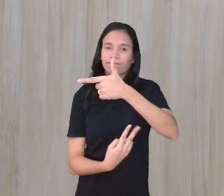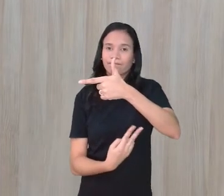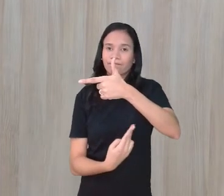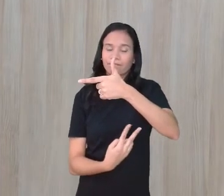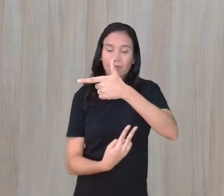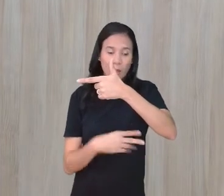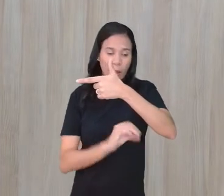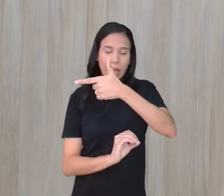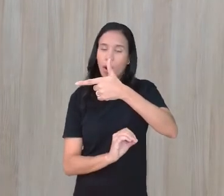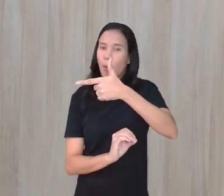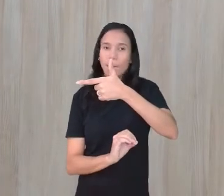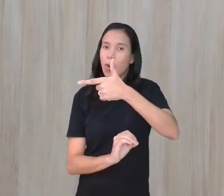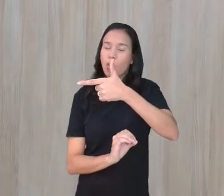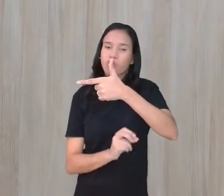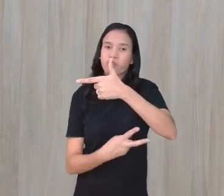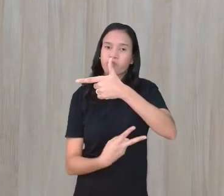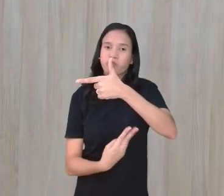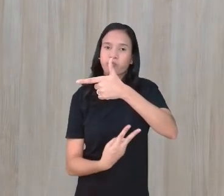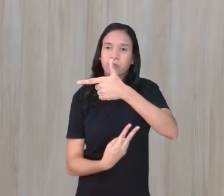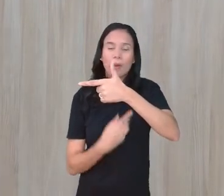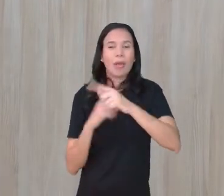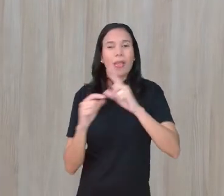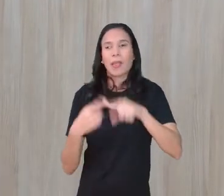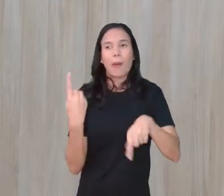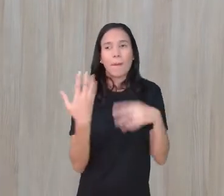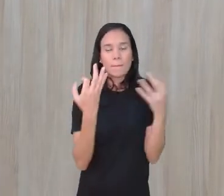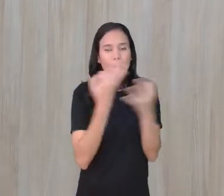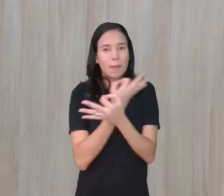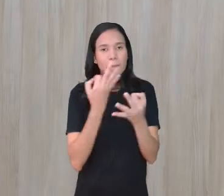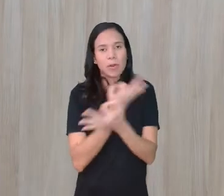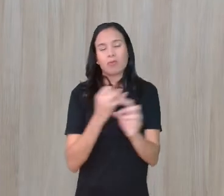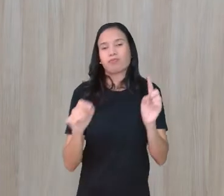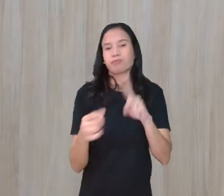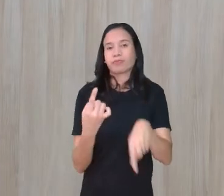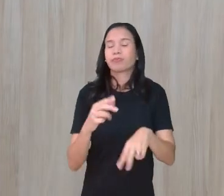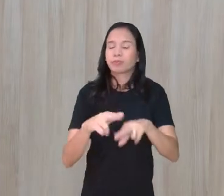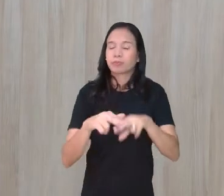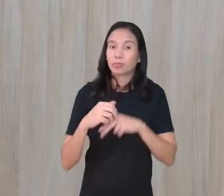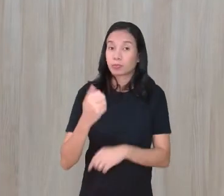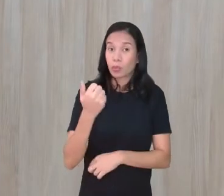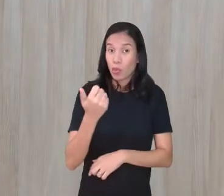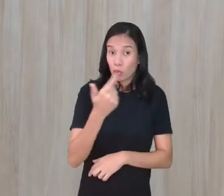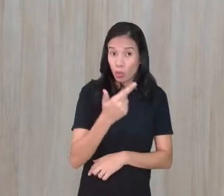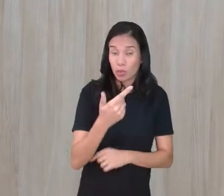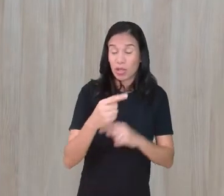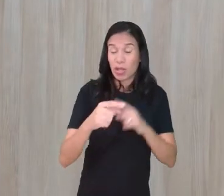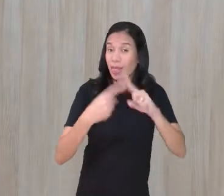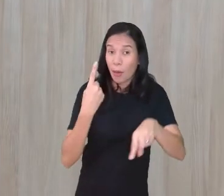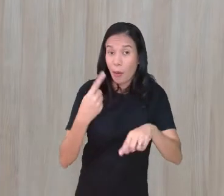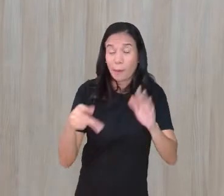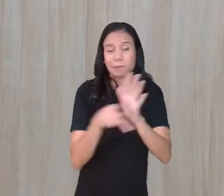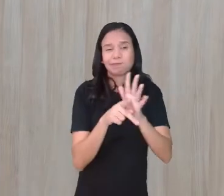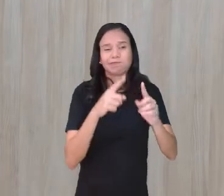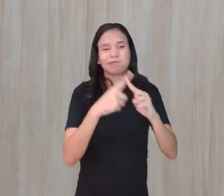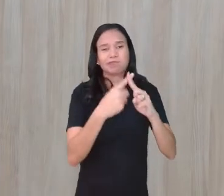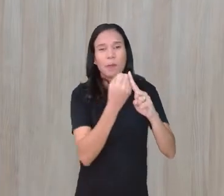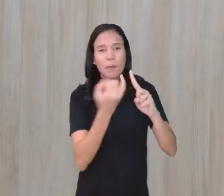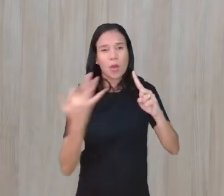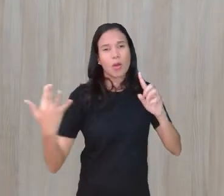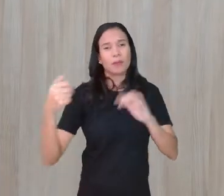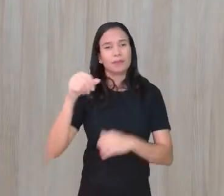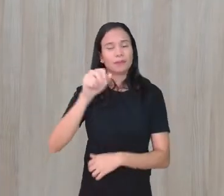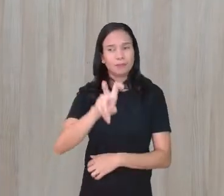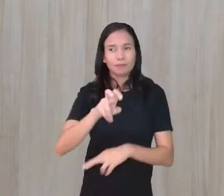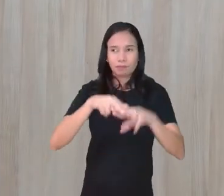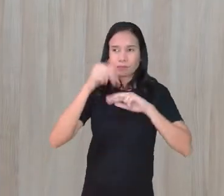Então, como sobrou o resto, a divisão não é exata. Então, o 12 ele não é múltiplo de 5, certo? Então, para